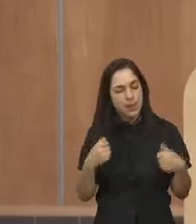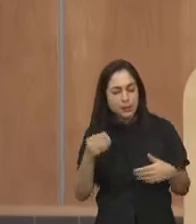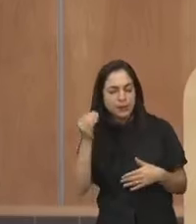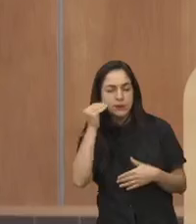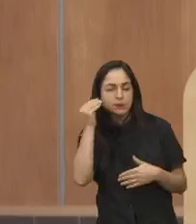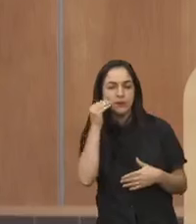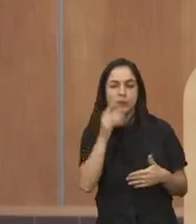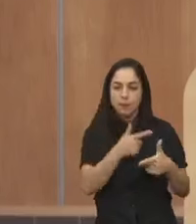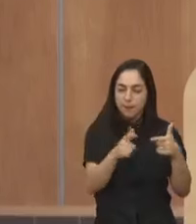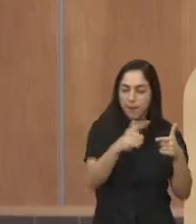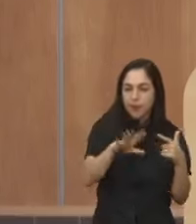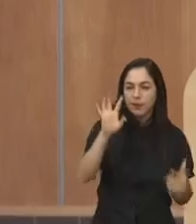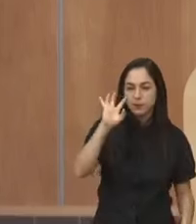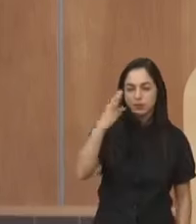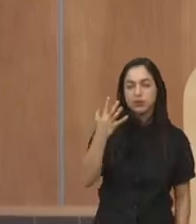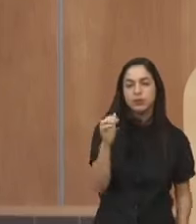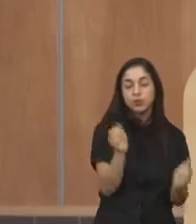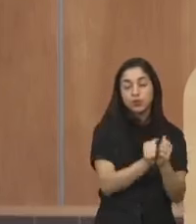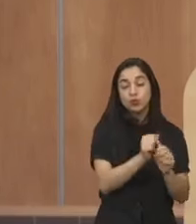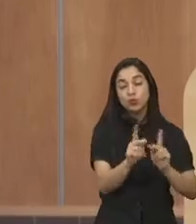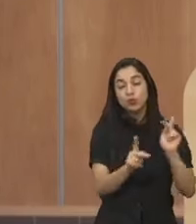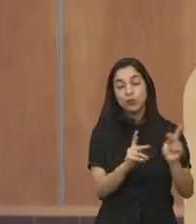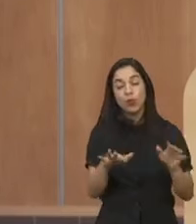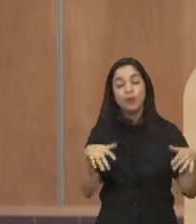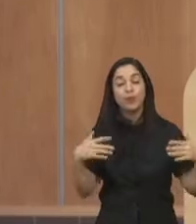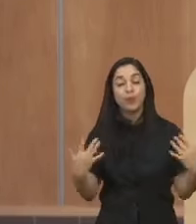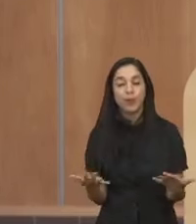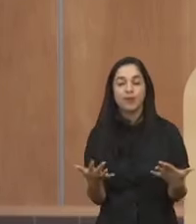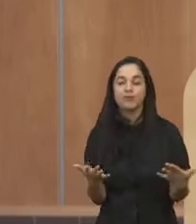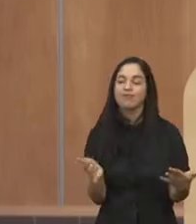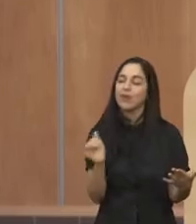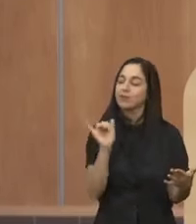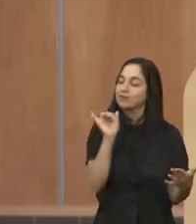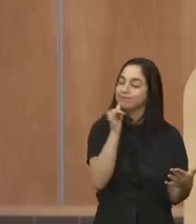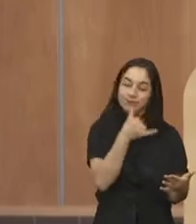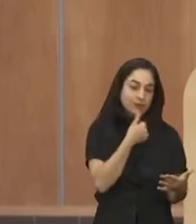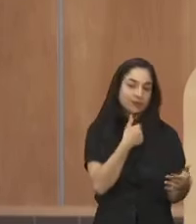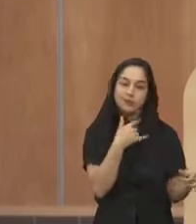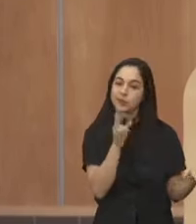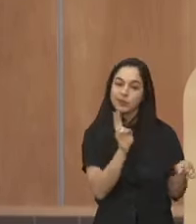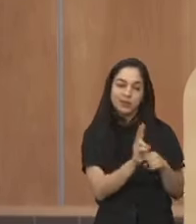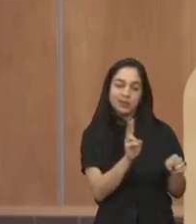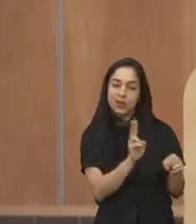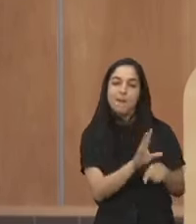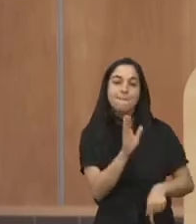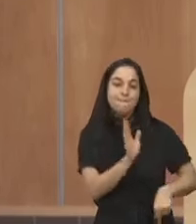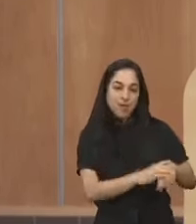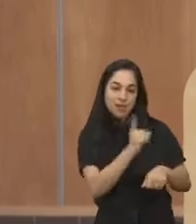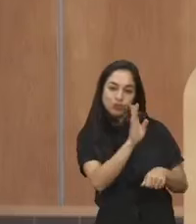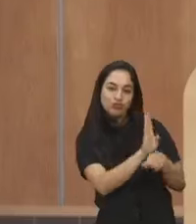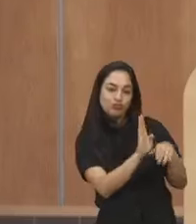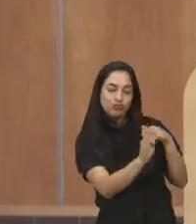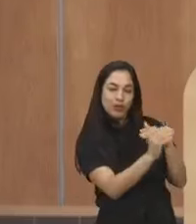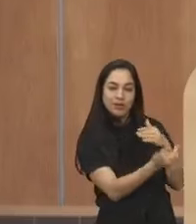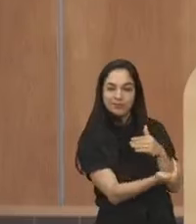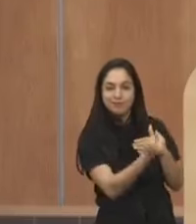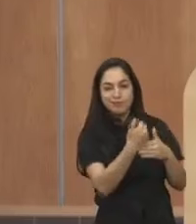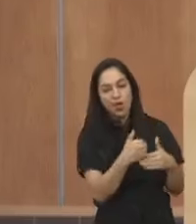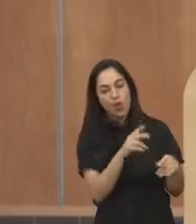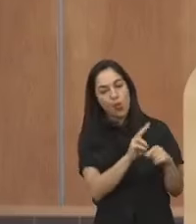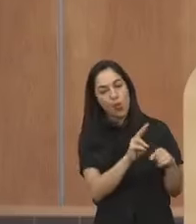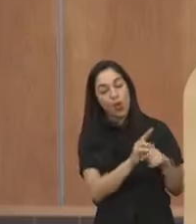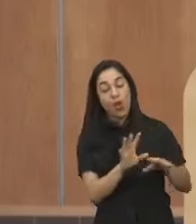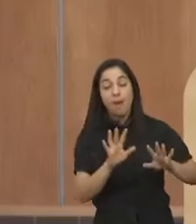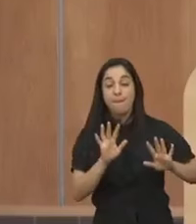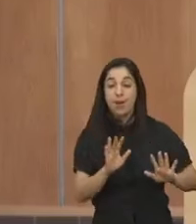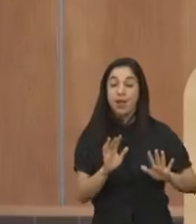população. E aí, peguei e fiquei muito triste de não poder abraçar. Conversei até com a associação, expliquei. Mas hoje está sendo